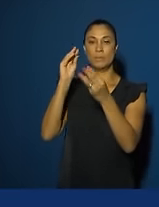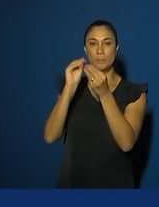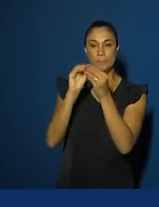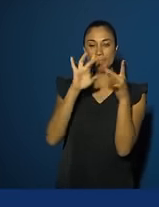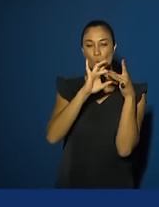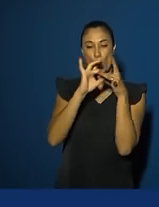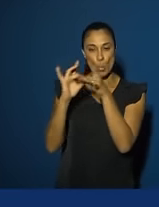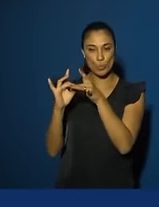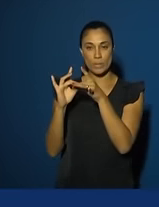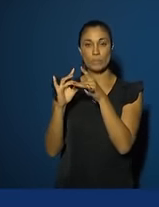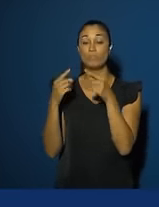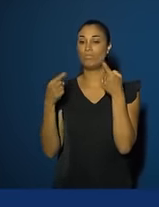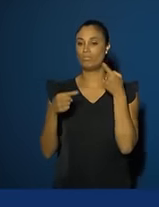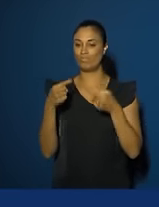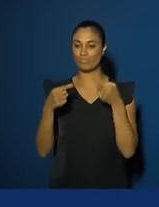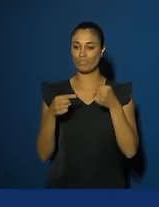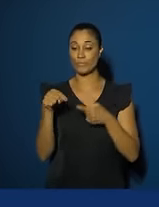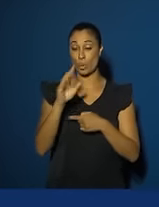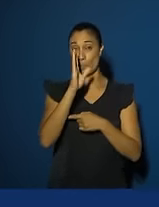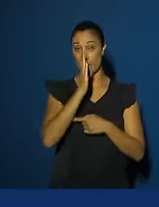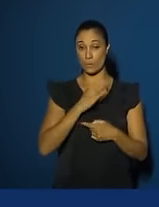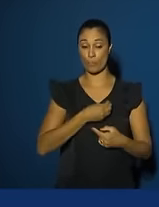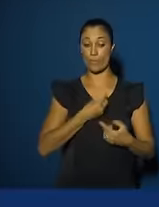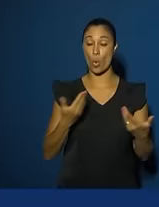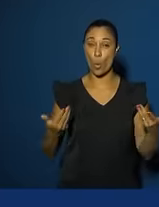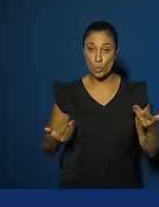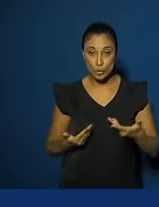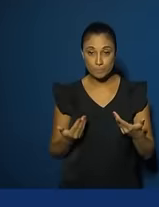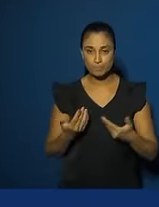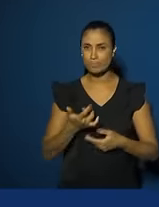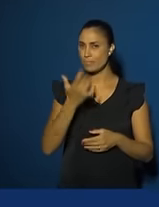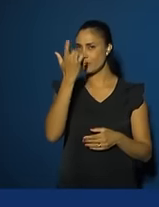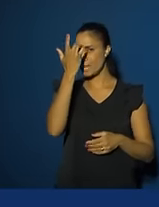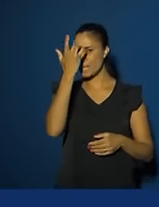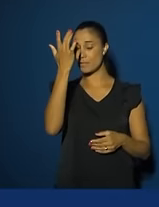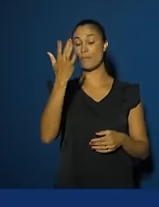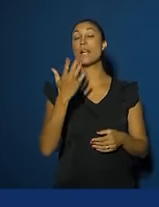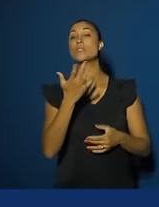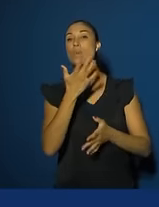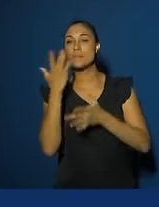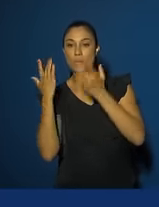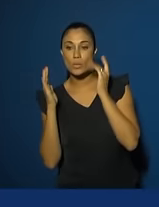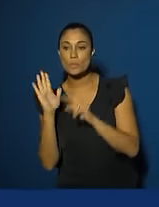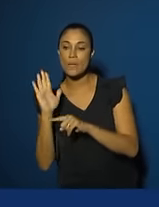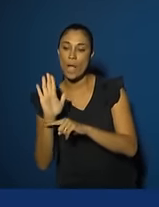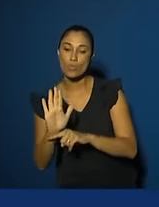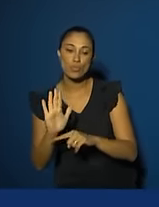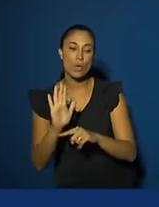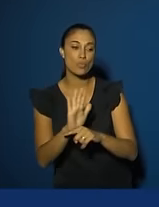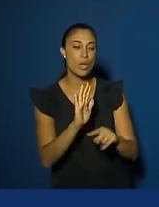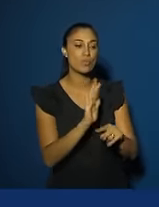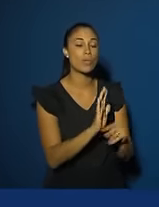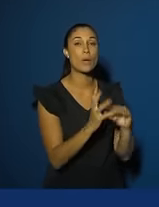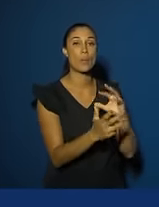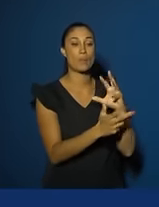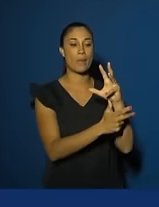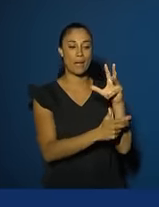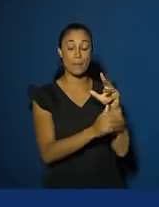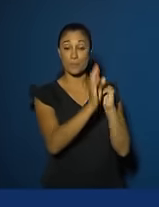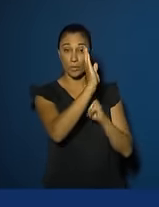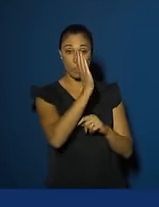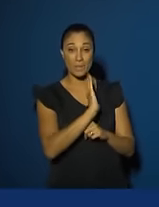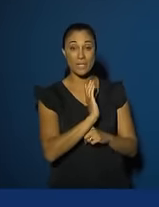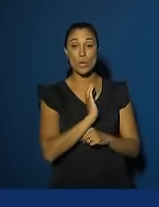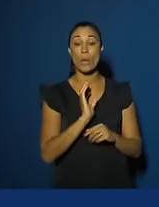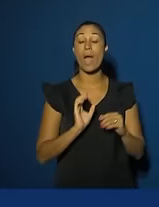o contexto político em que o Brasil vive hoje mais fácil vai ser todo mundo ajudar o Brasil a encontrar um caminho